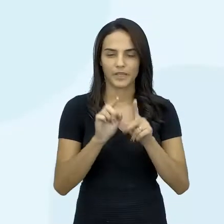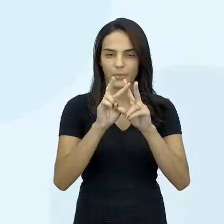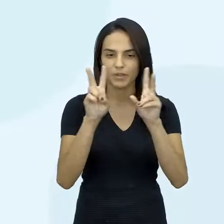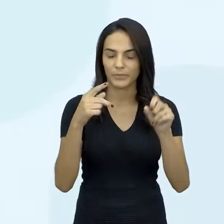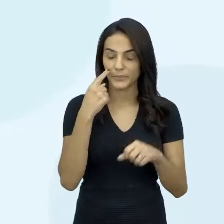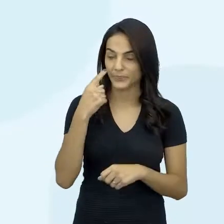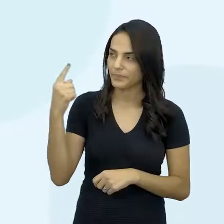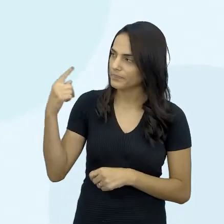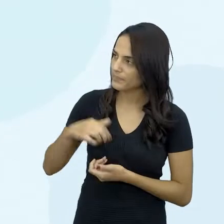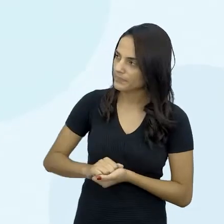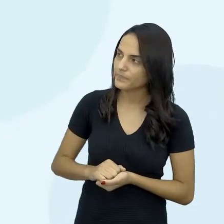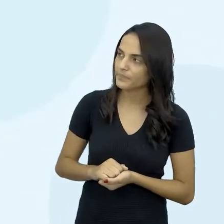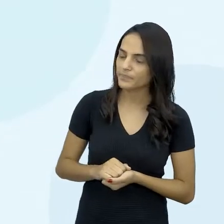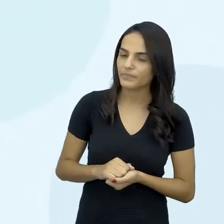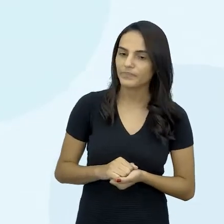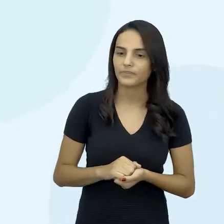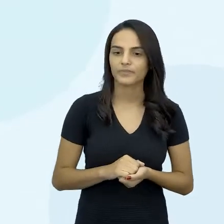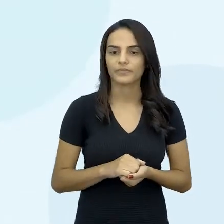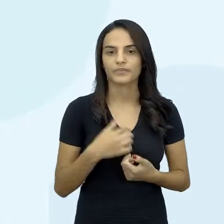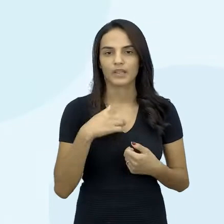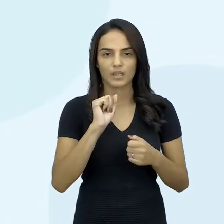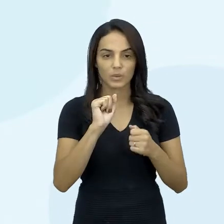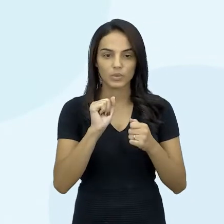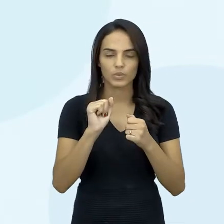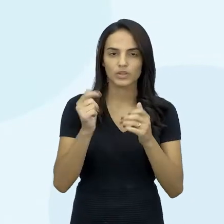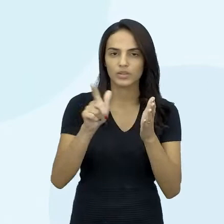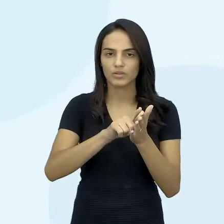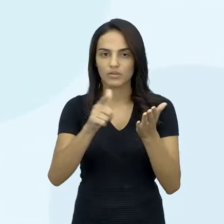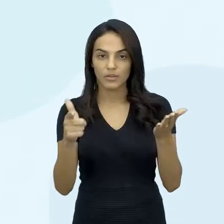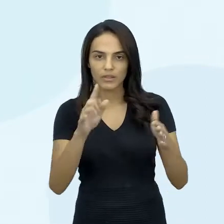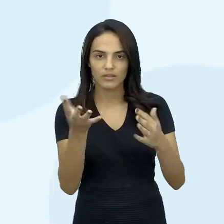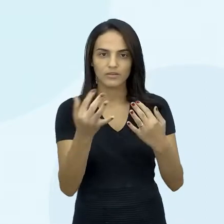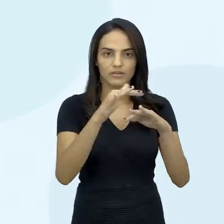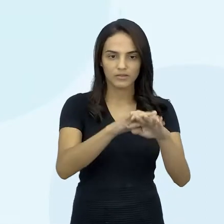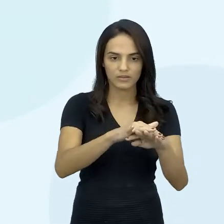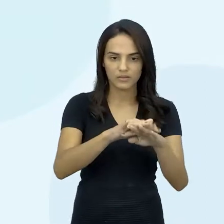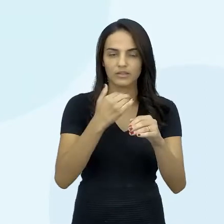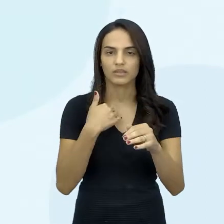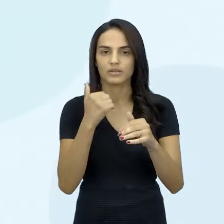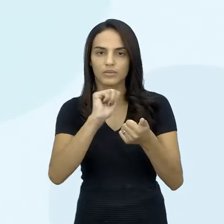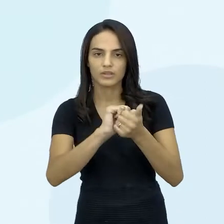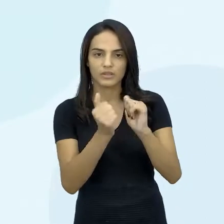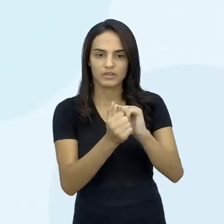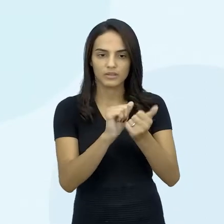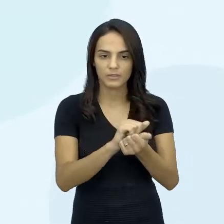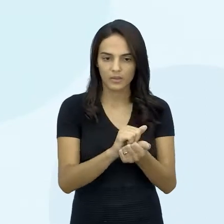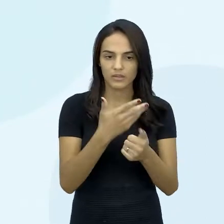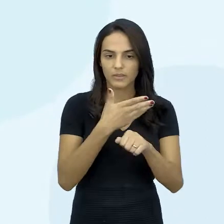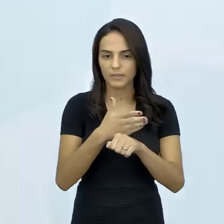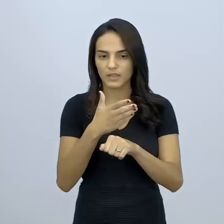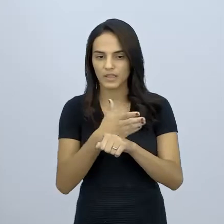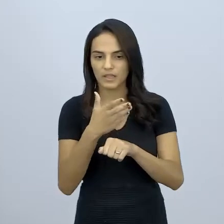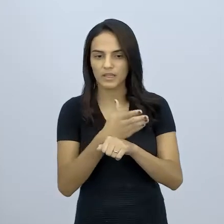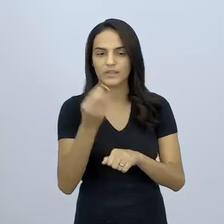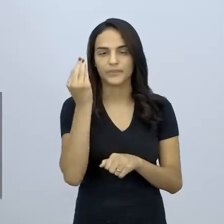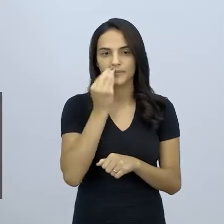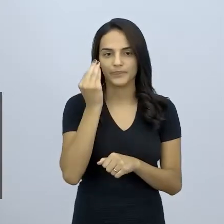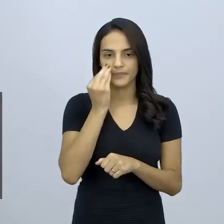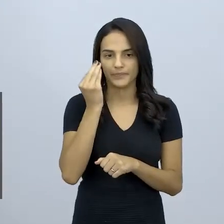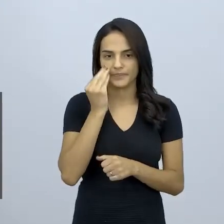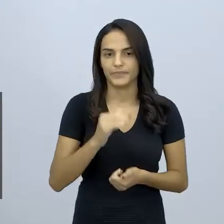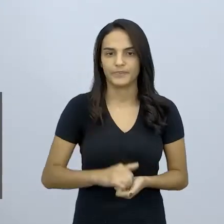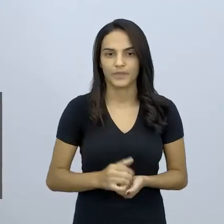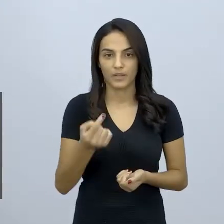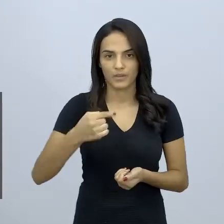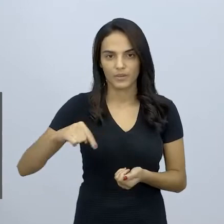título, acompanhem comigo no slide, Jornalismo e Inclusão nos Esportes, práticas e experimentações.